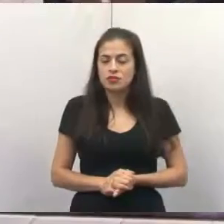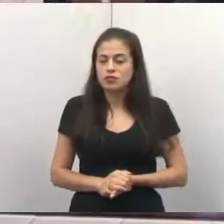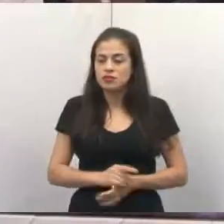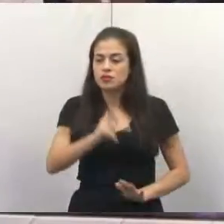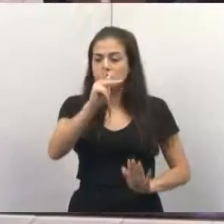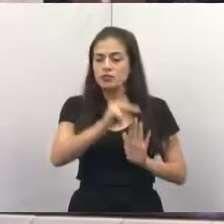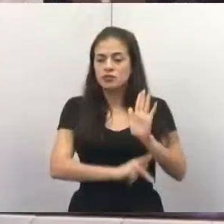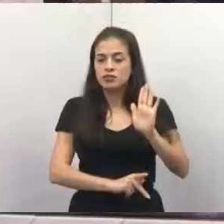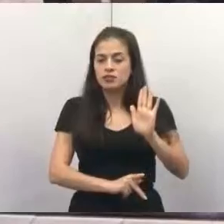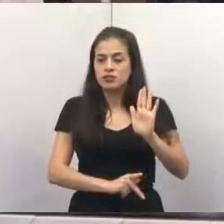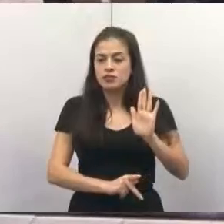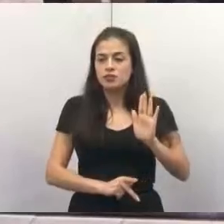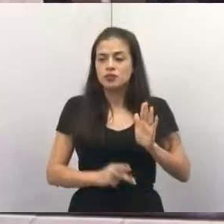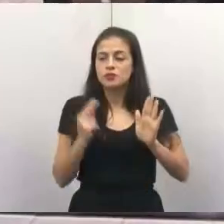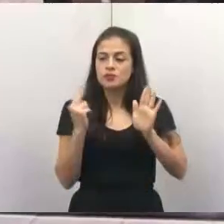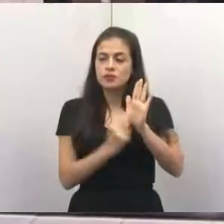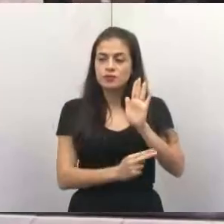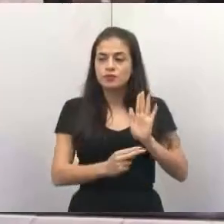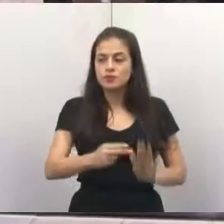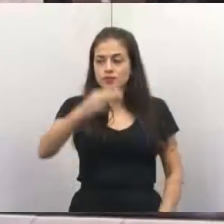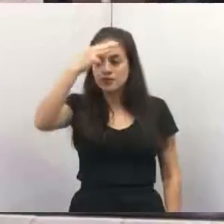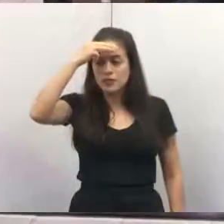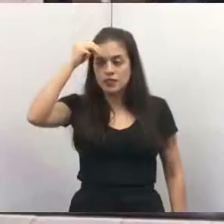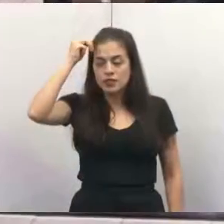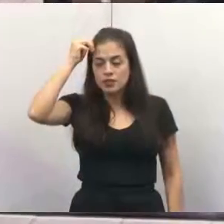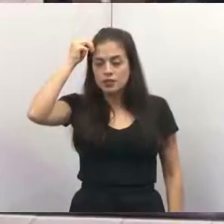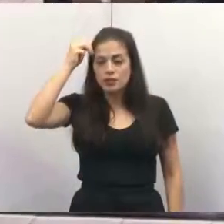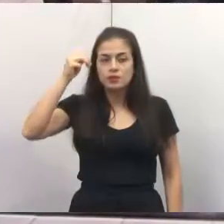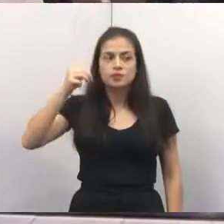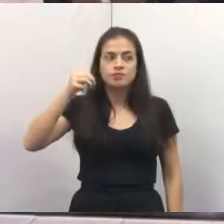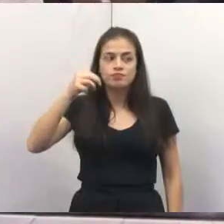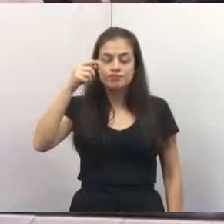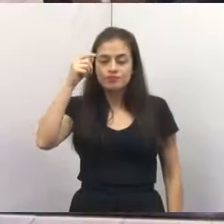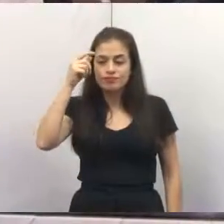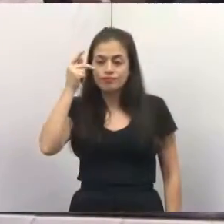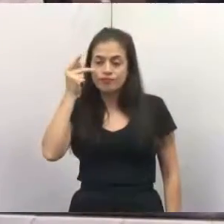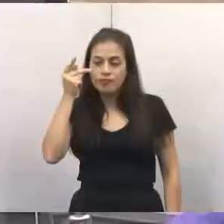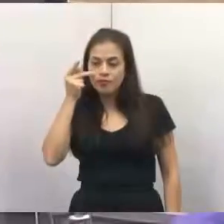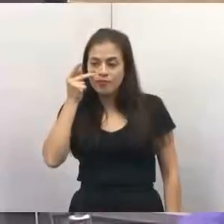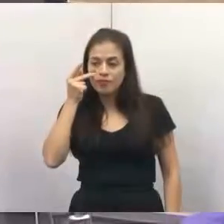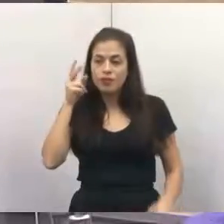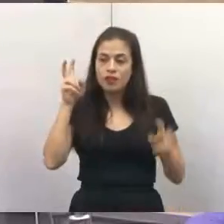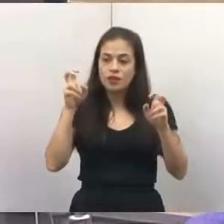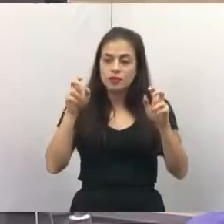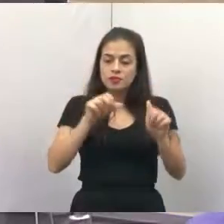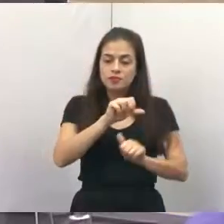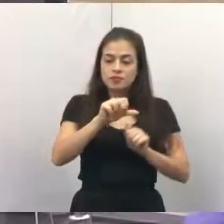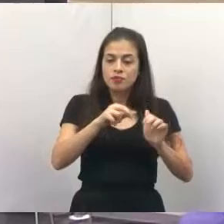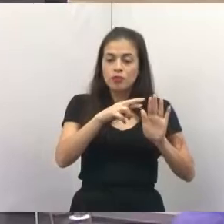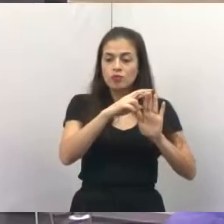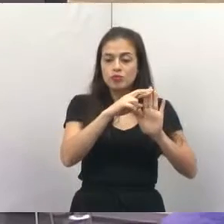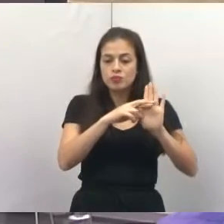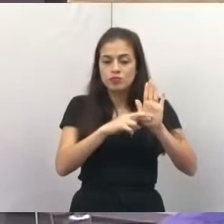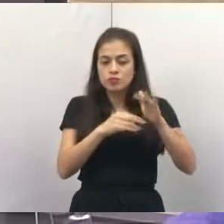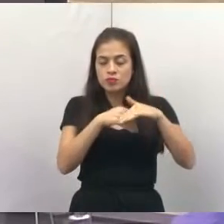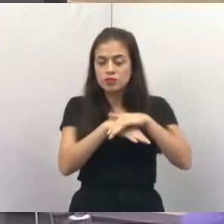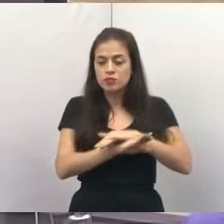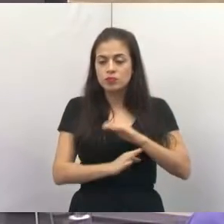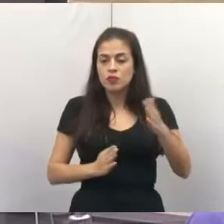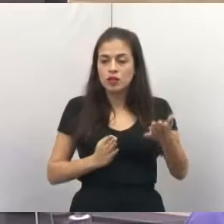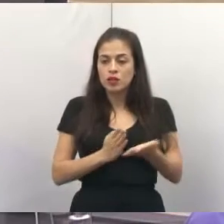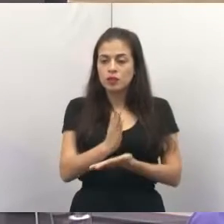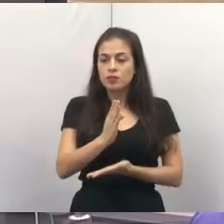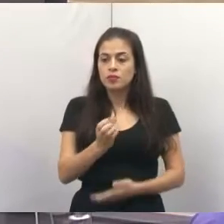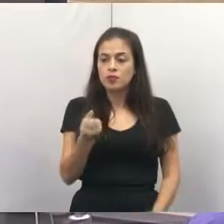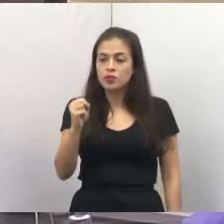Projeto de autoria dos vereadores Maria Amélia e Paulinho dos Condutores, assunto dispõe sobre o regimento interno da Câmara Municipal. O projeto foi aprovado